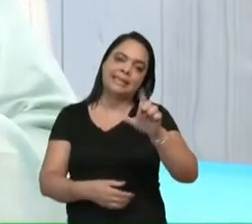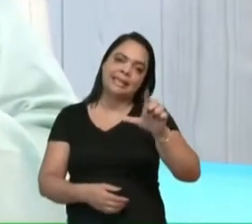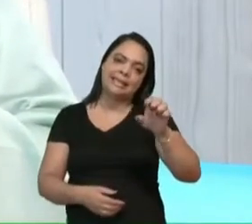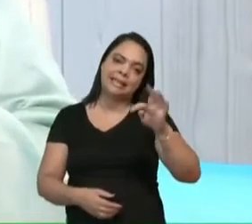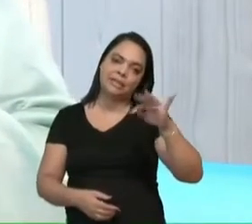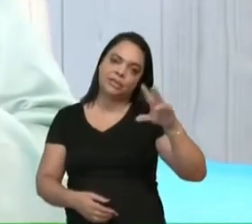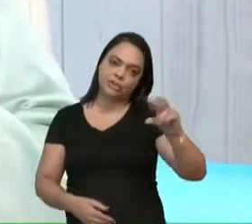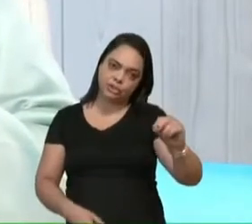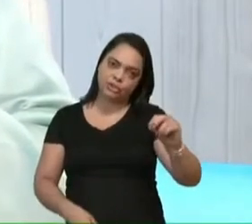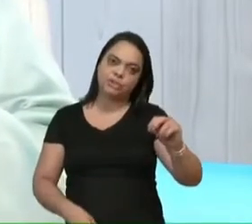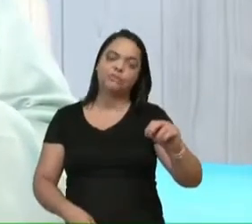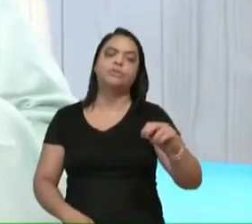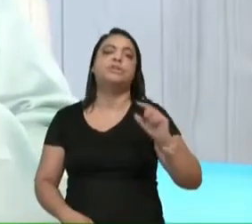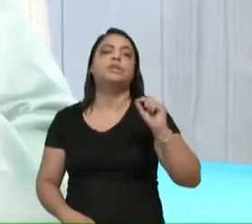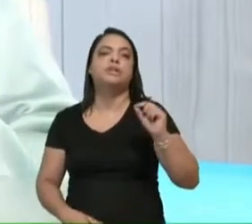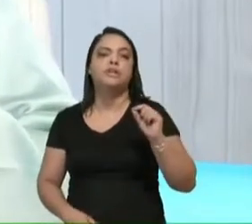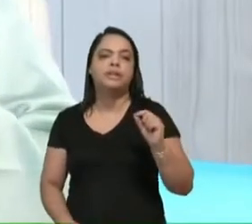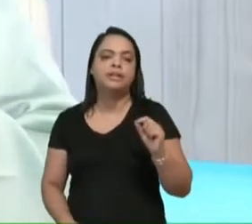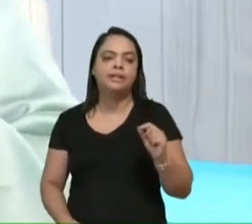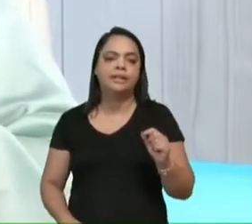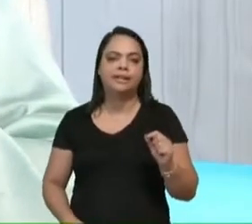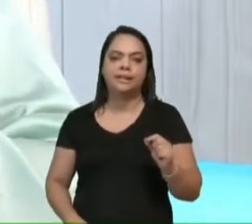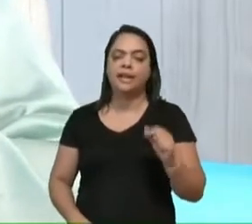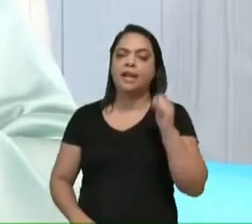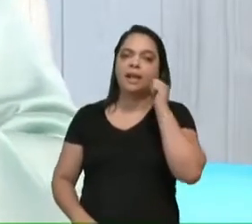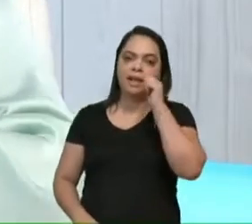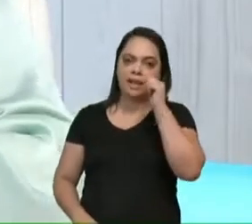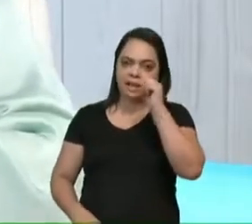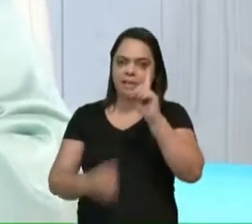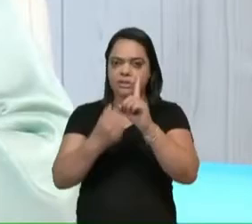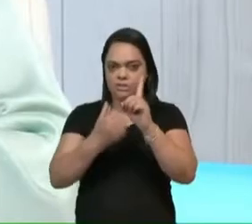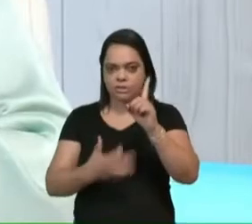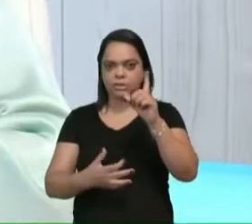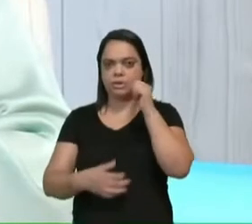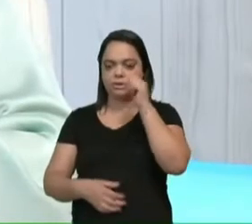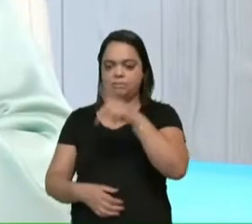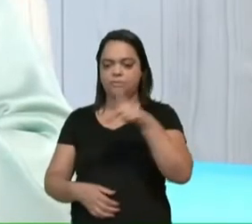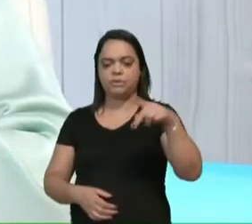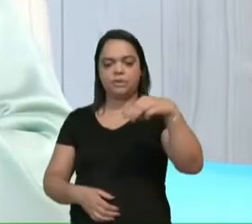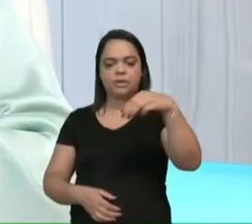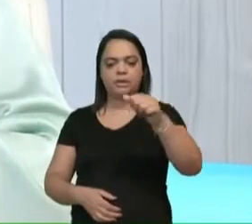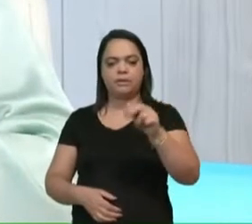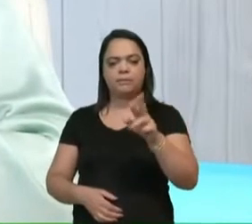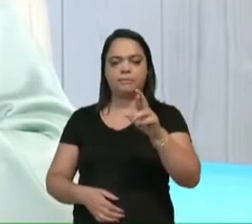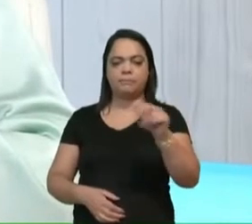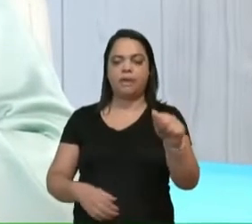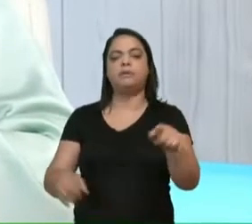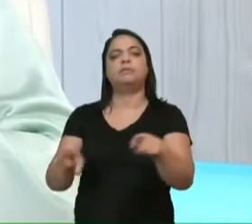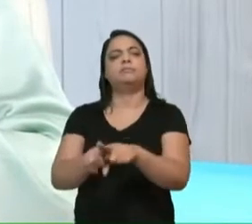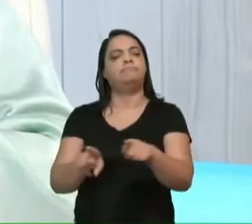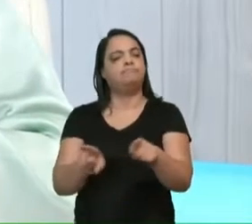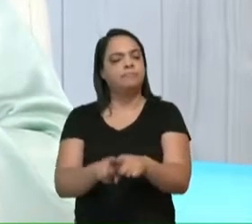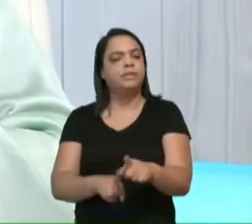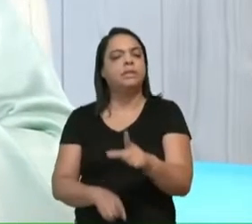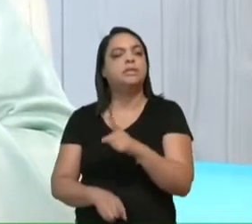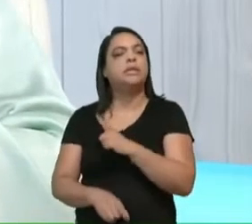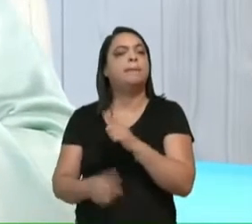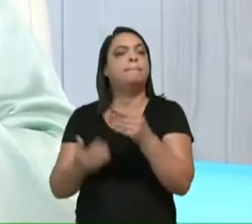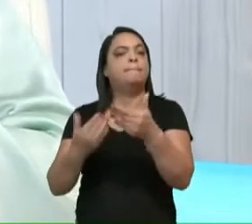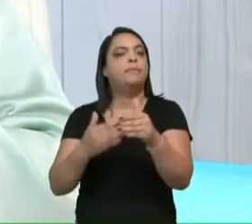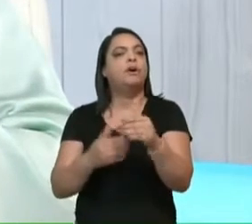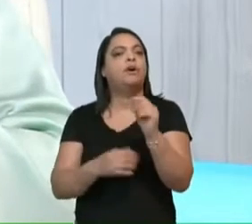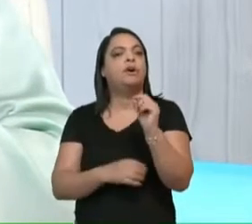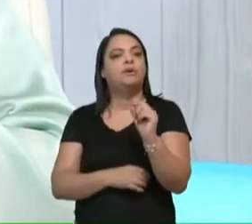pró-reitoria de graduação cuja diretora é a professora Maura né Uhum nós fazemos também todos os processos seletivos de